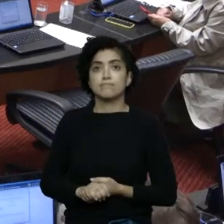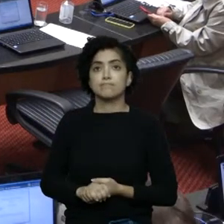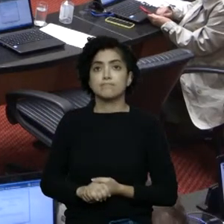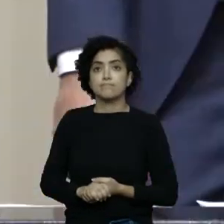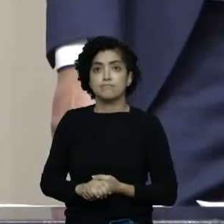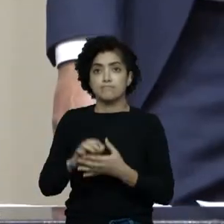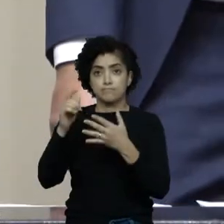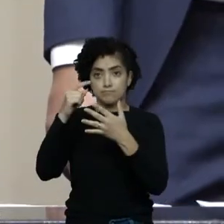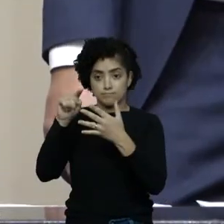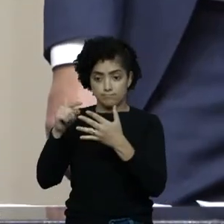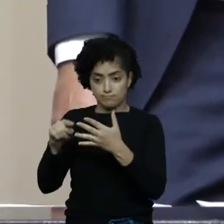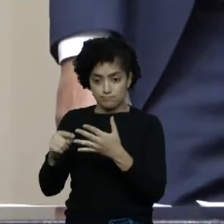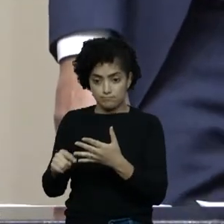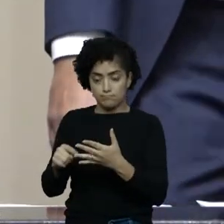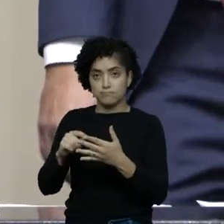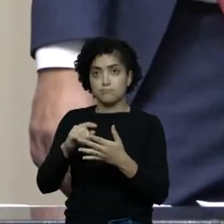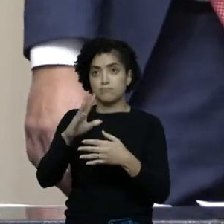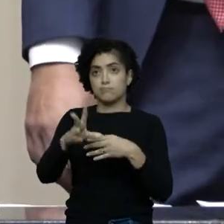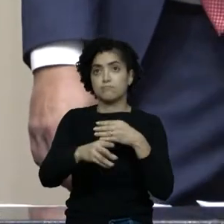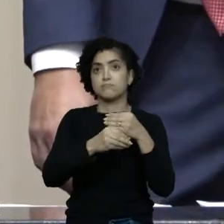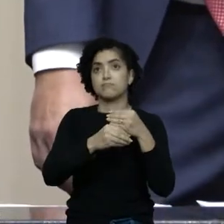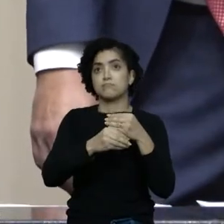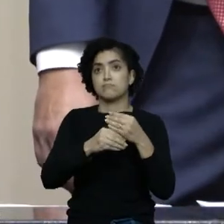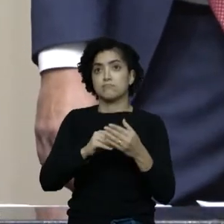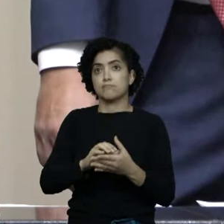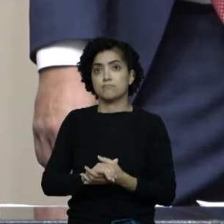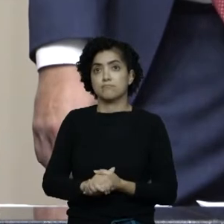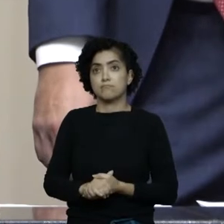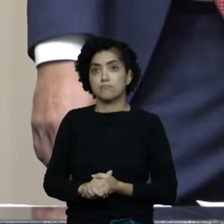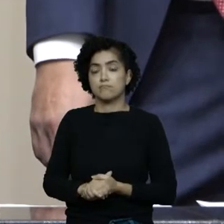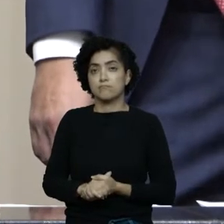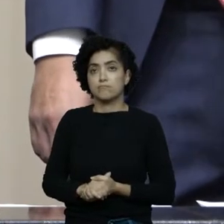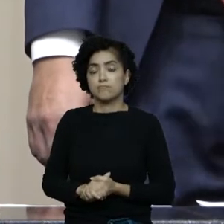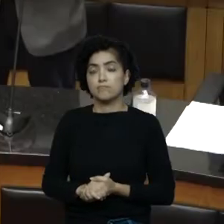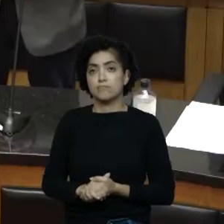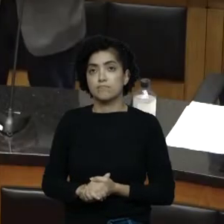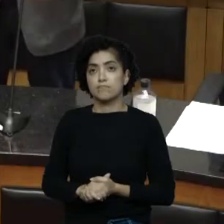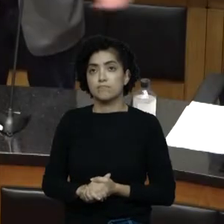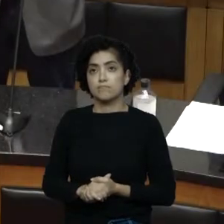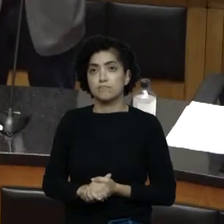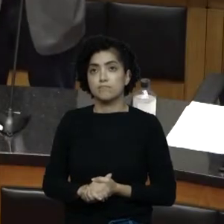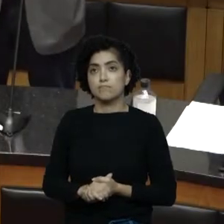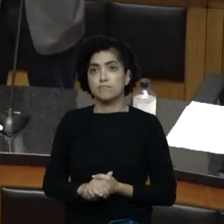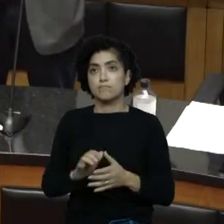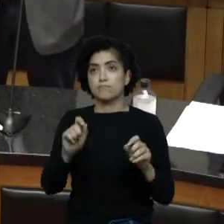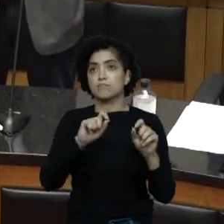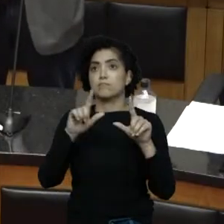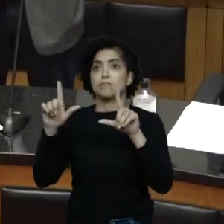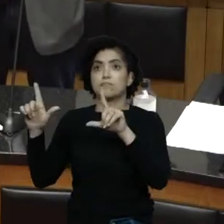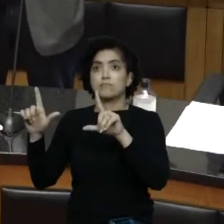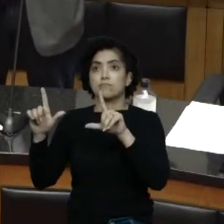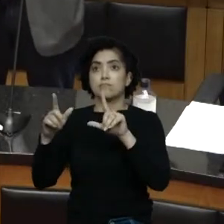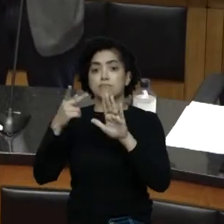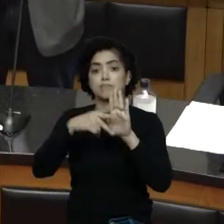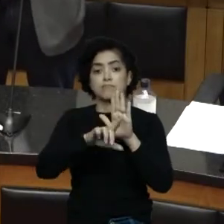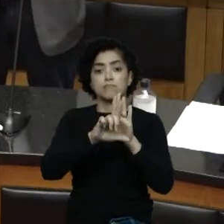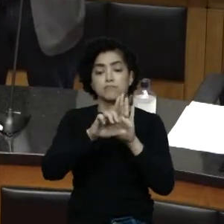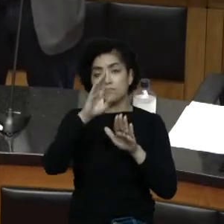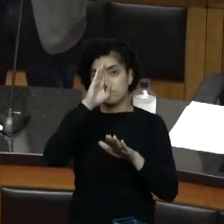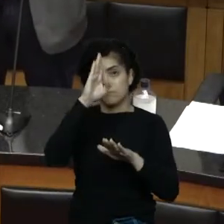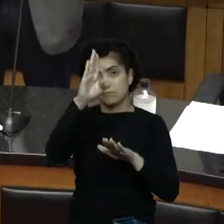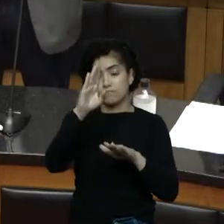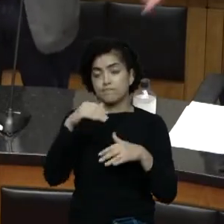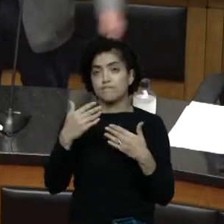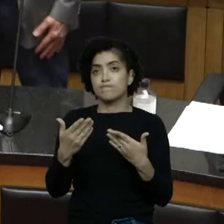destacando a emenda do deputado É mas não precisa o o painel seu presidente já voltamos o projeto principal